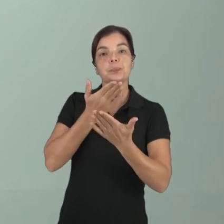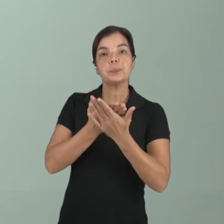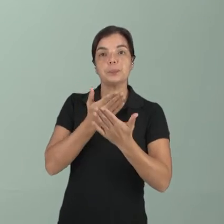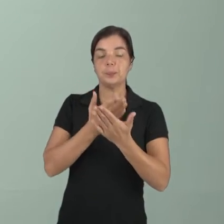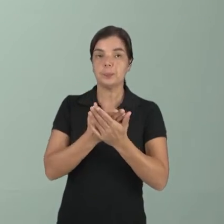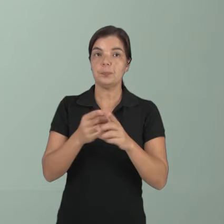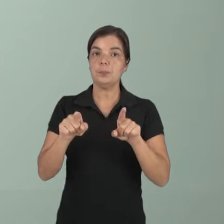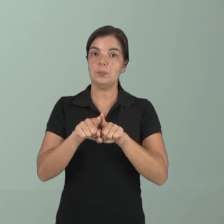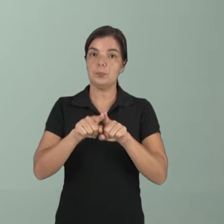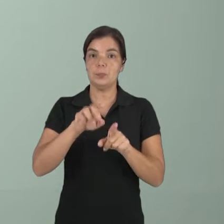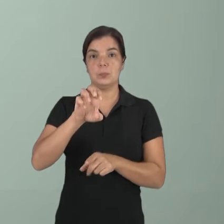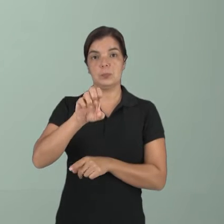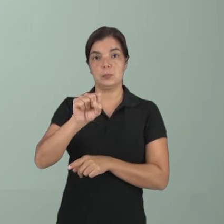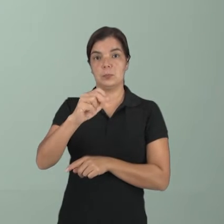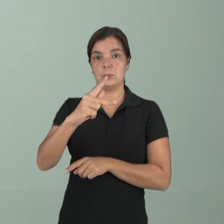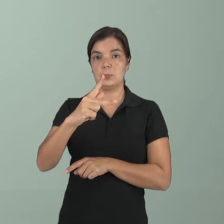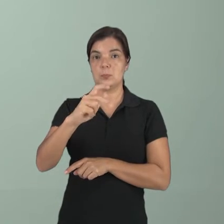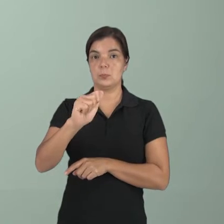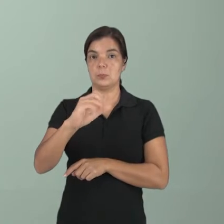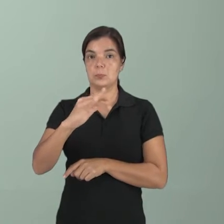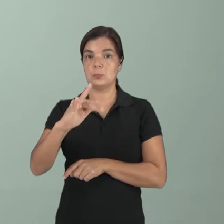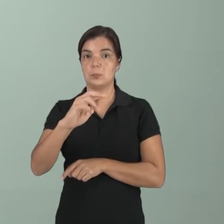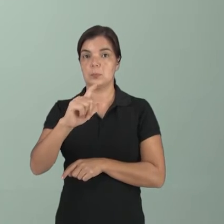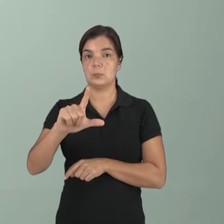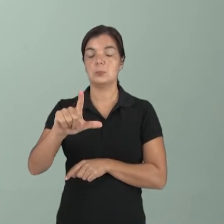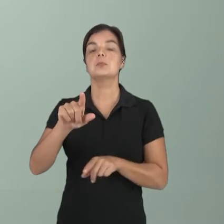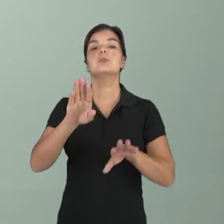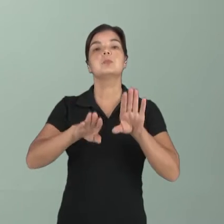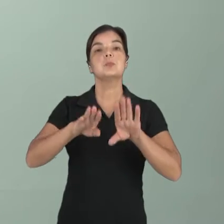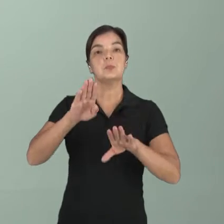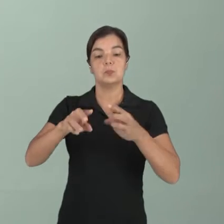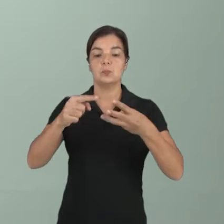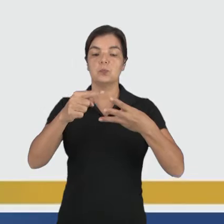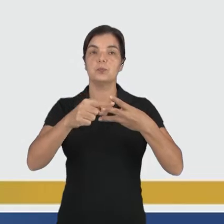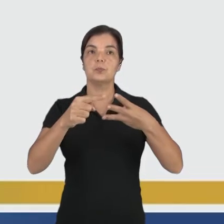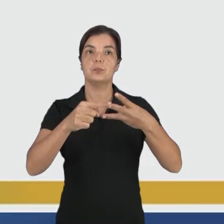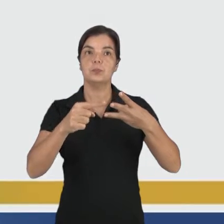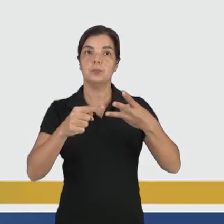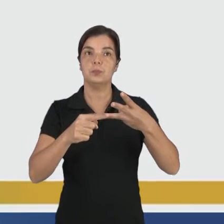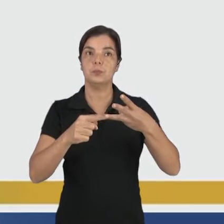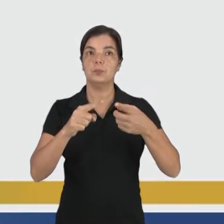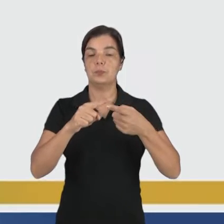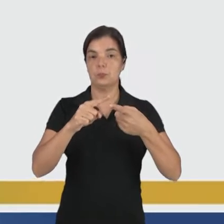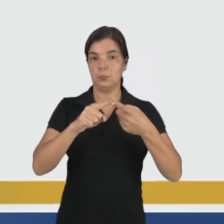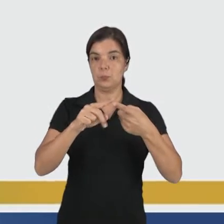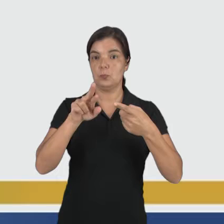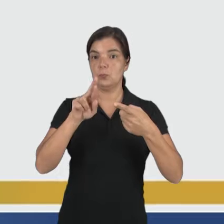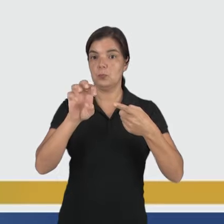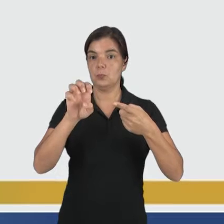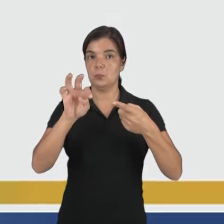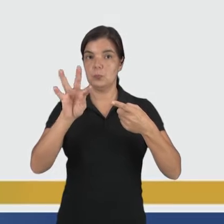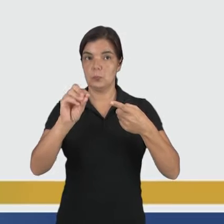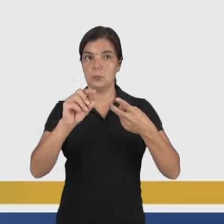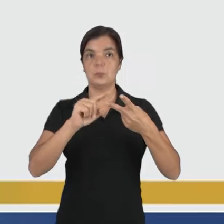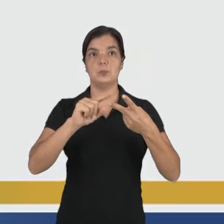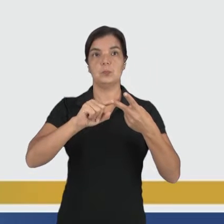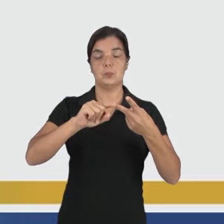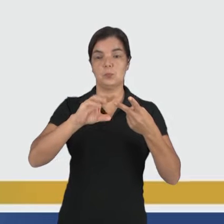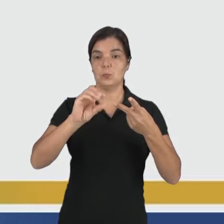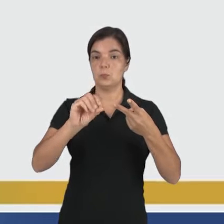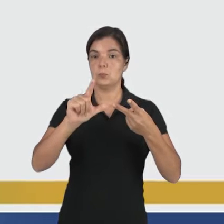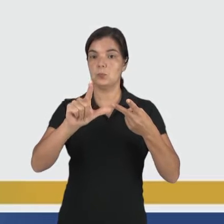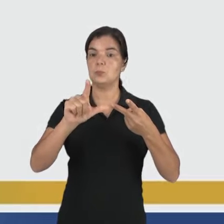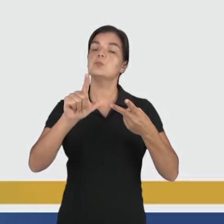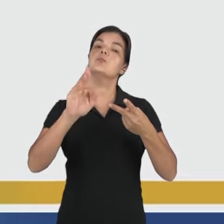geometria espacial, de acordo com suas características. Elas são três, tá? O cone reto, o cone